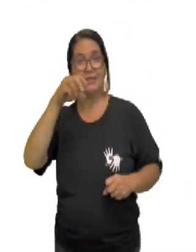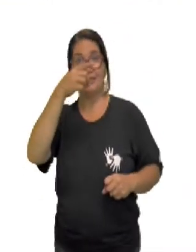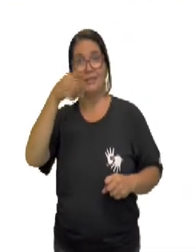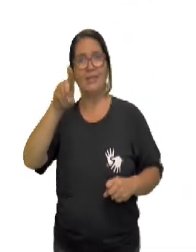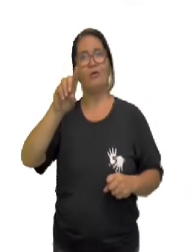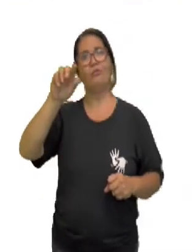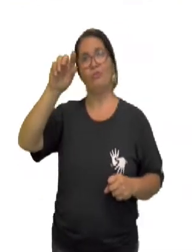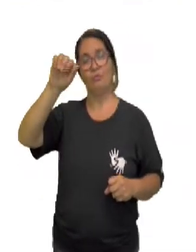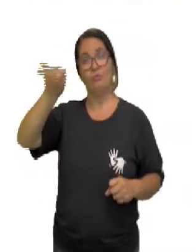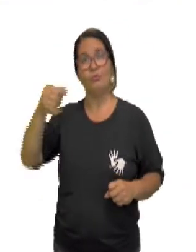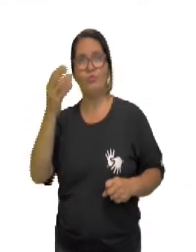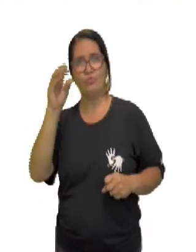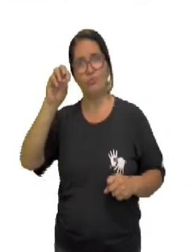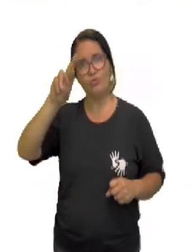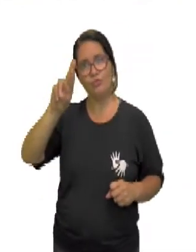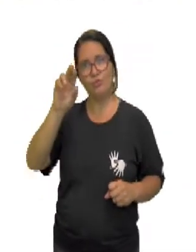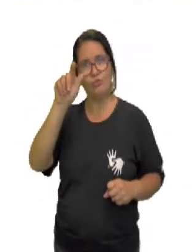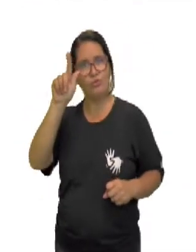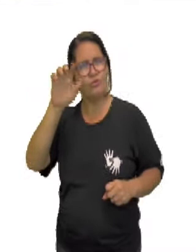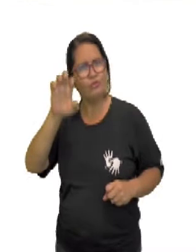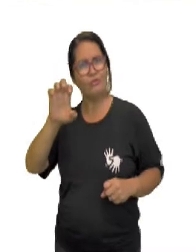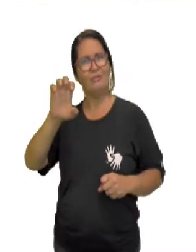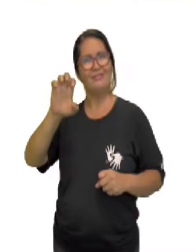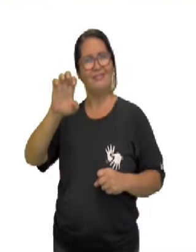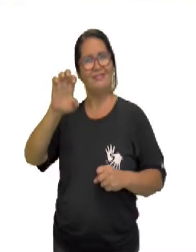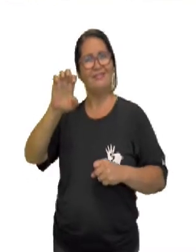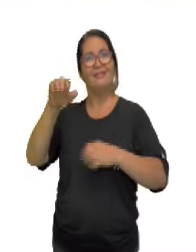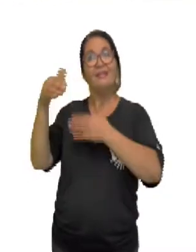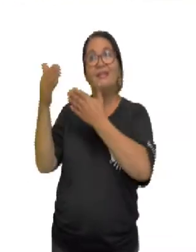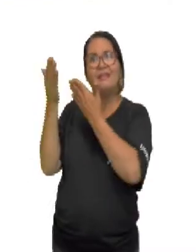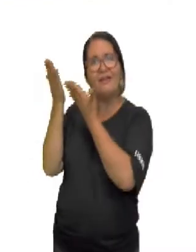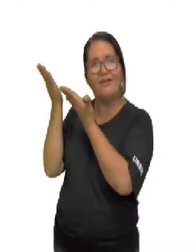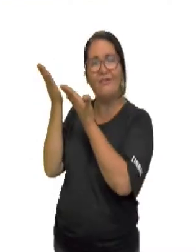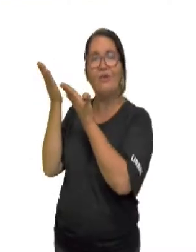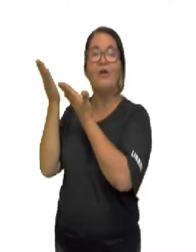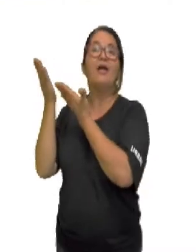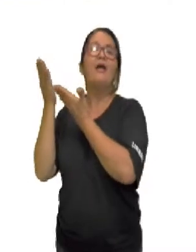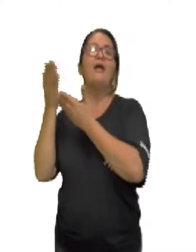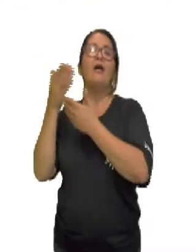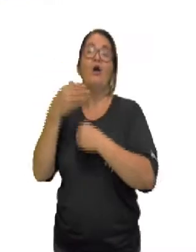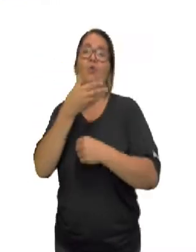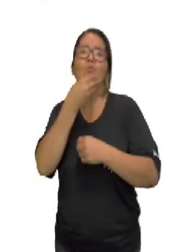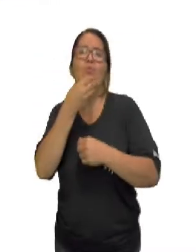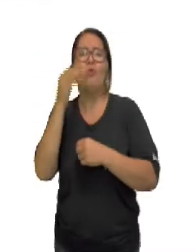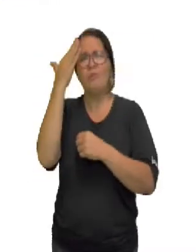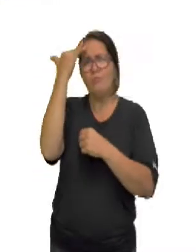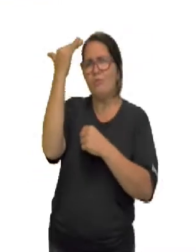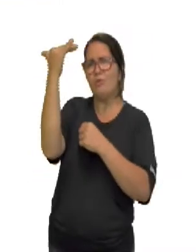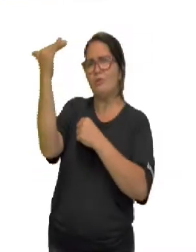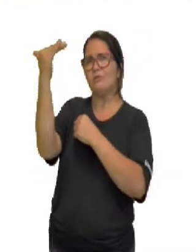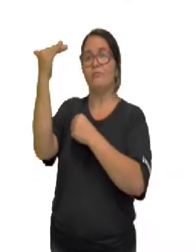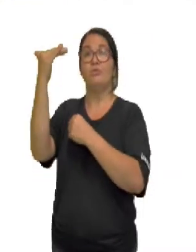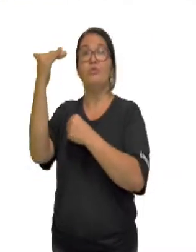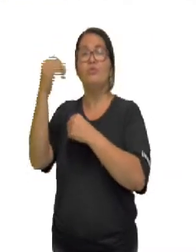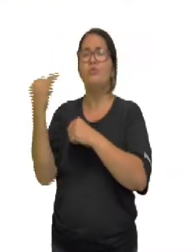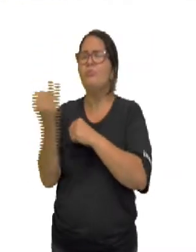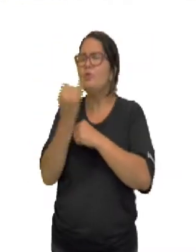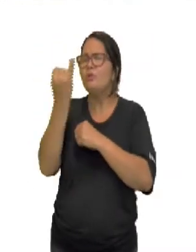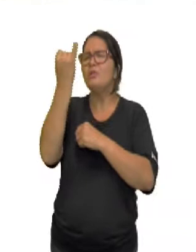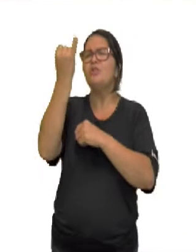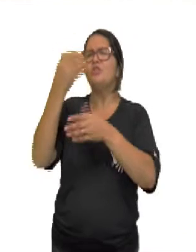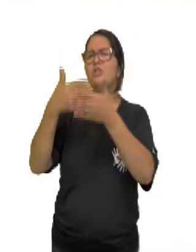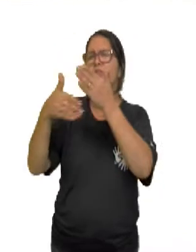da coroa dos países ligados à coroa britânica, certo? Então, é um país independente,